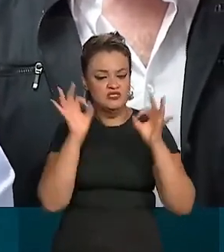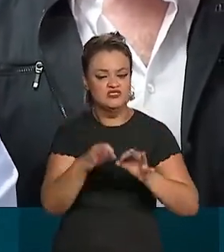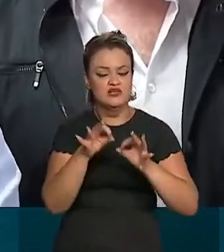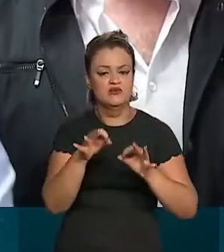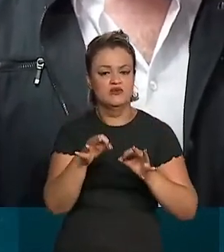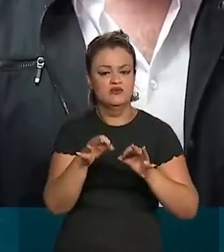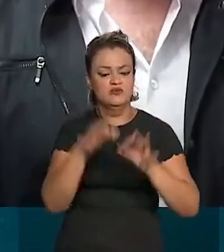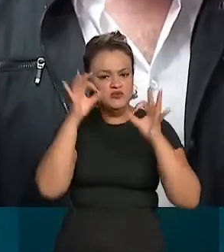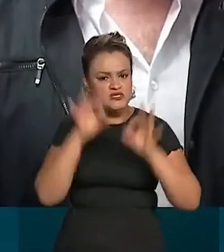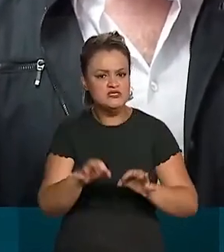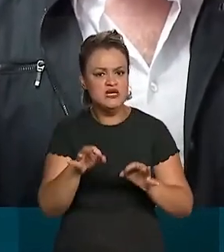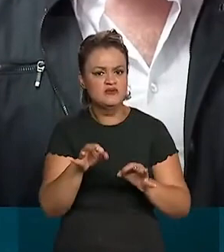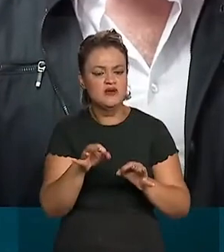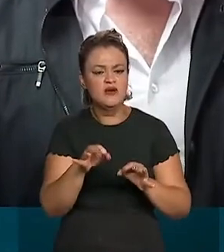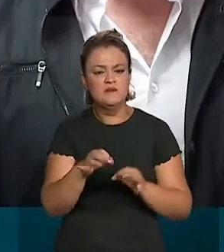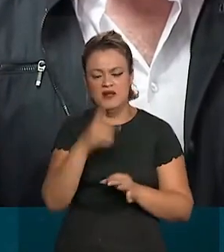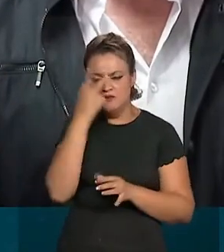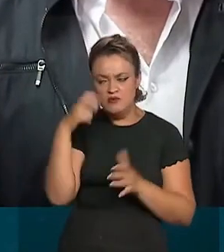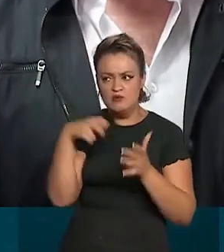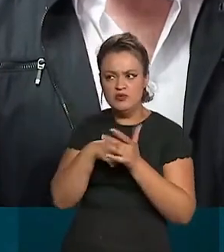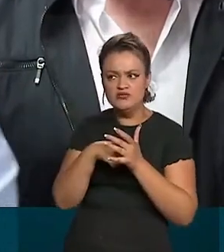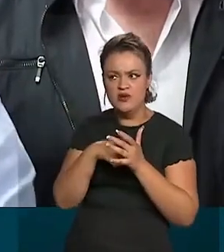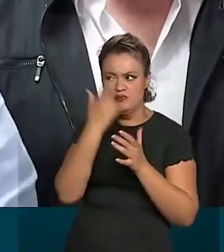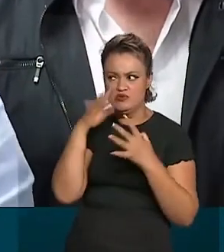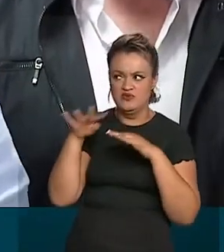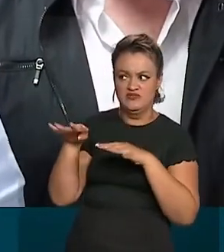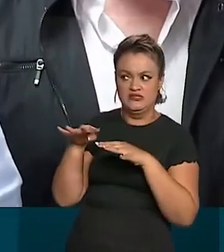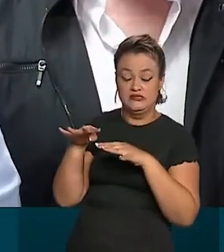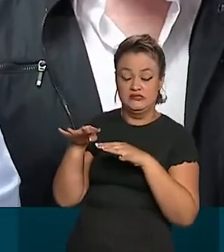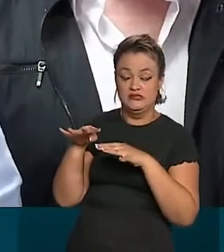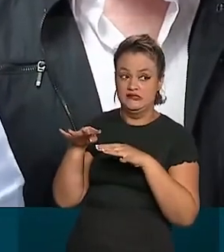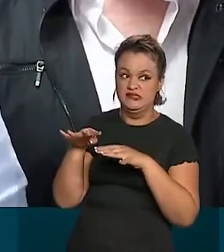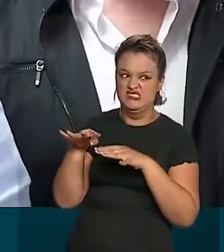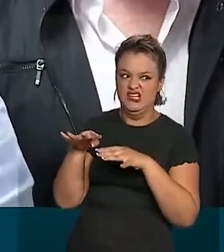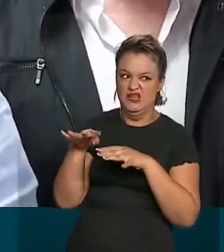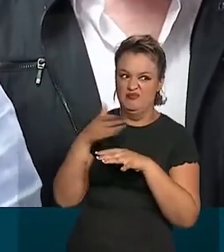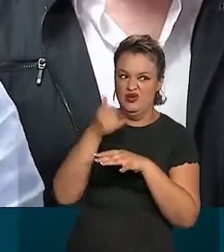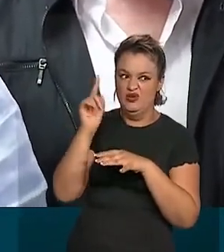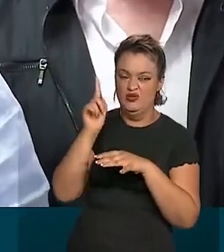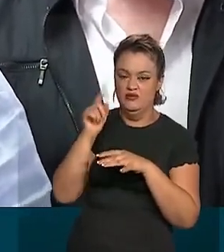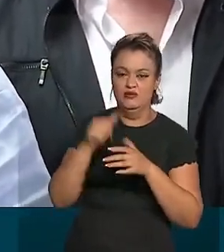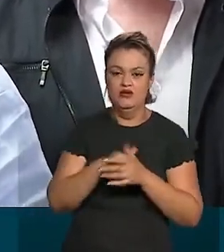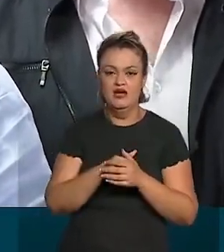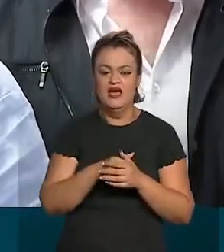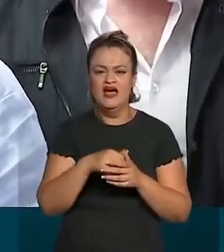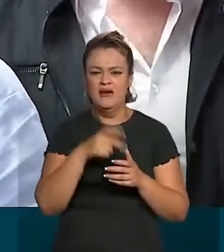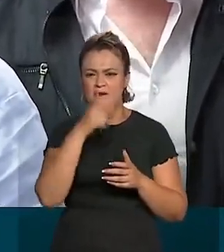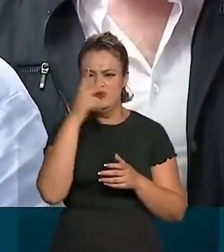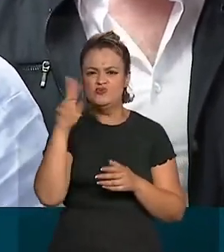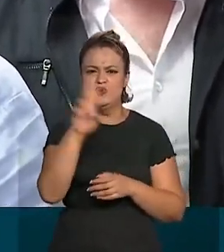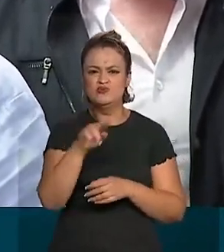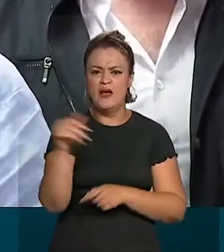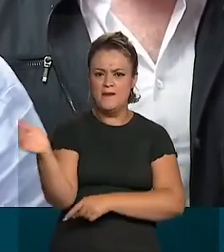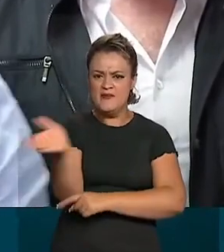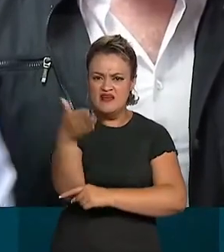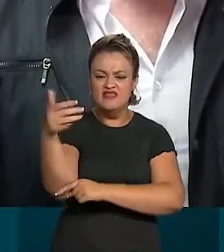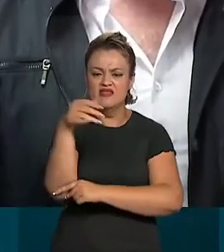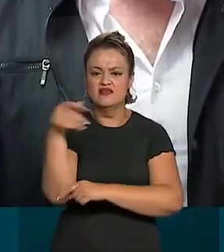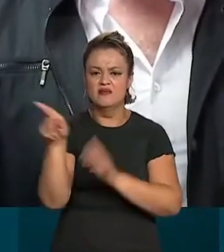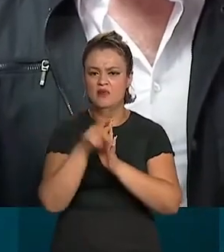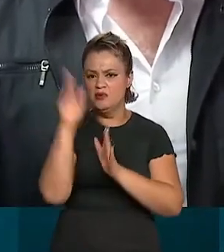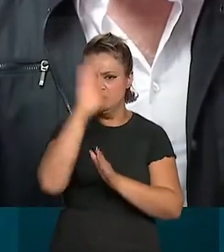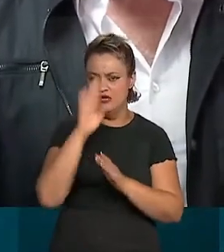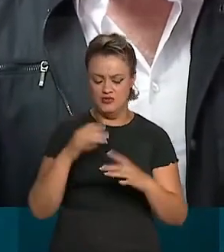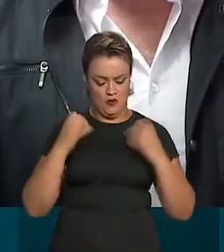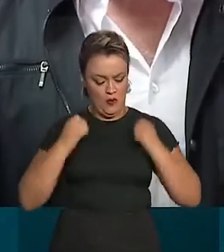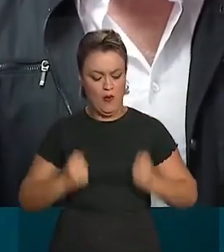sejam punidas de forma a que ninguém nunca mais ouse, com a bandeira nacional nas costas ou com a camiseta